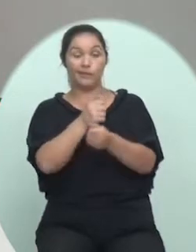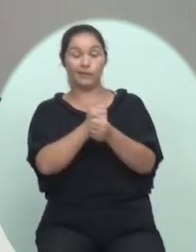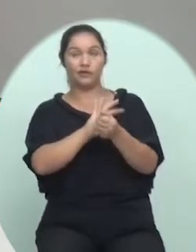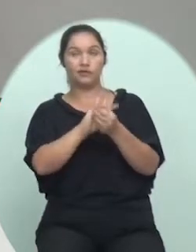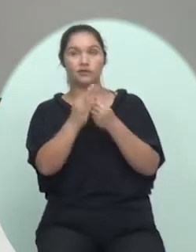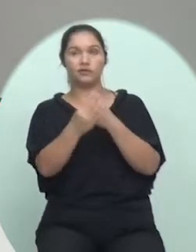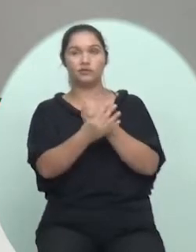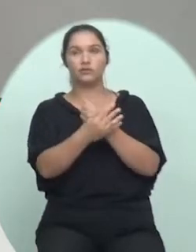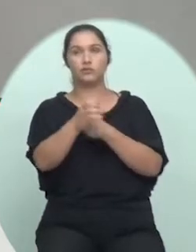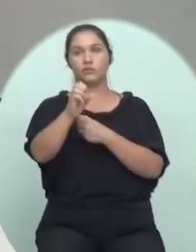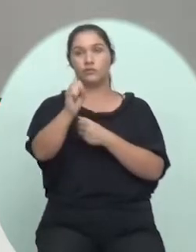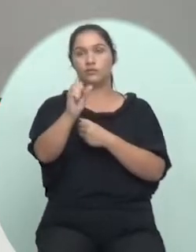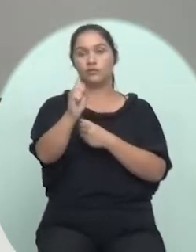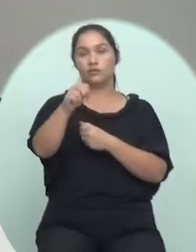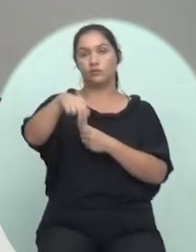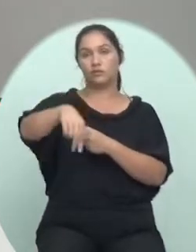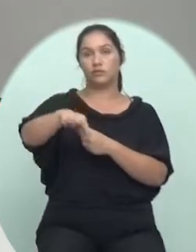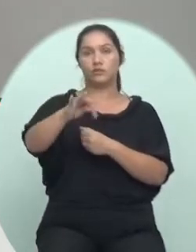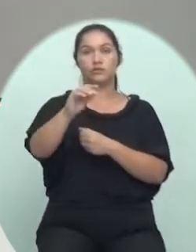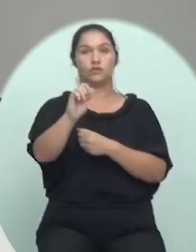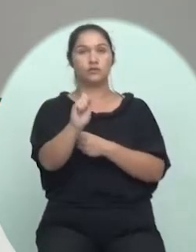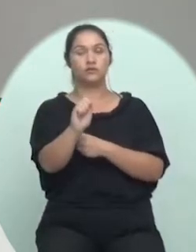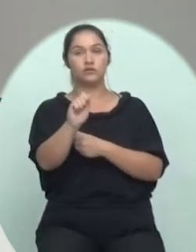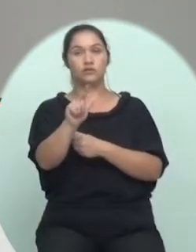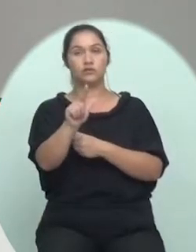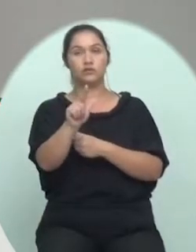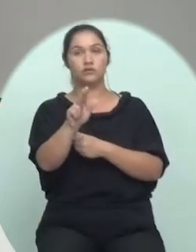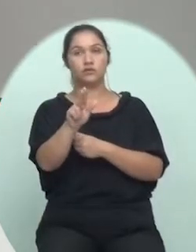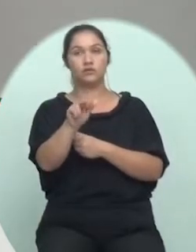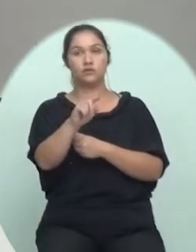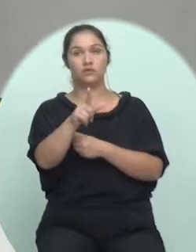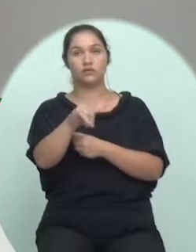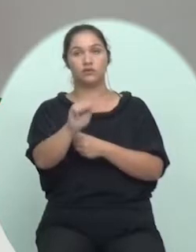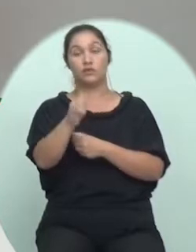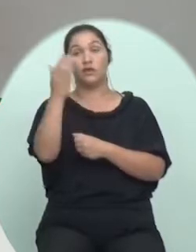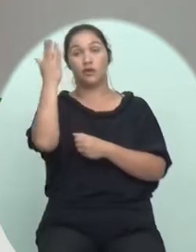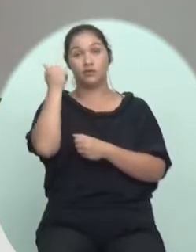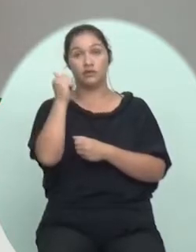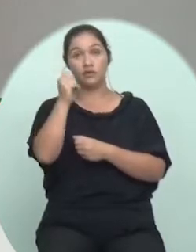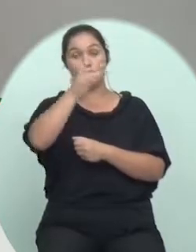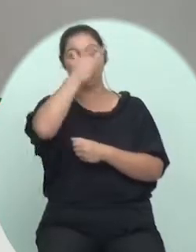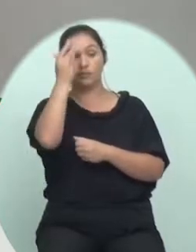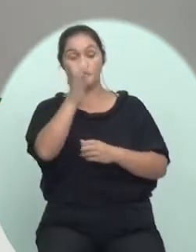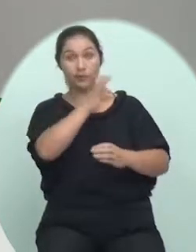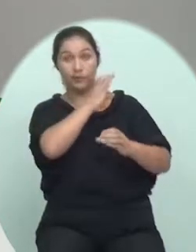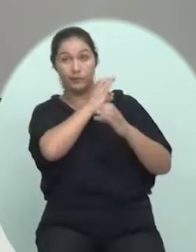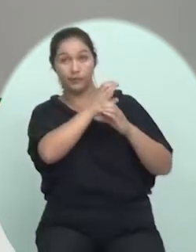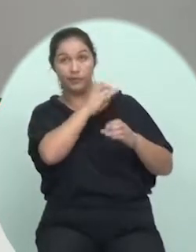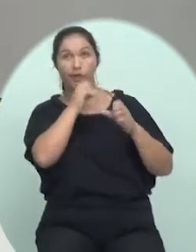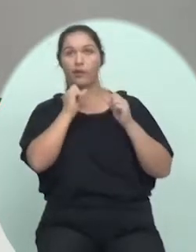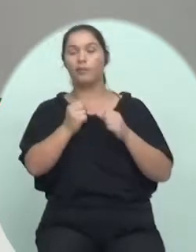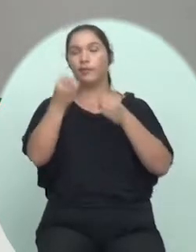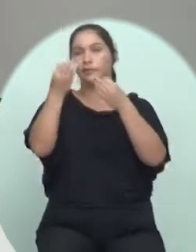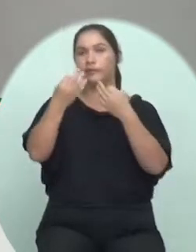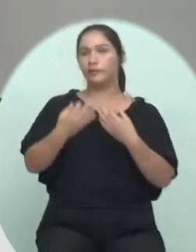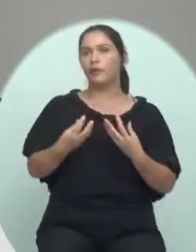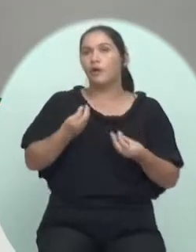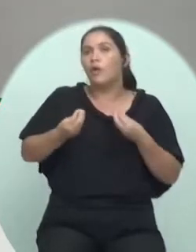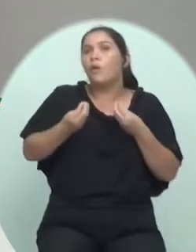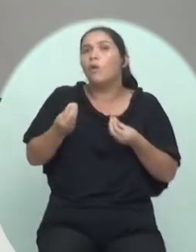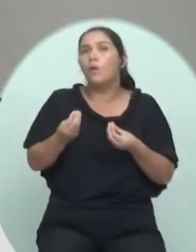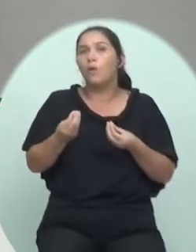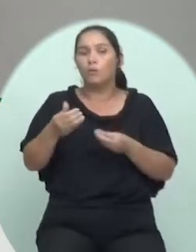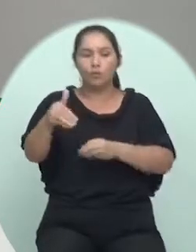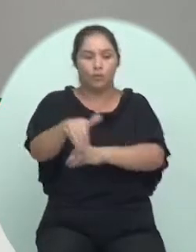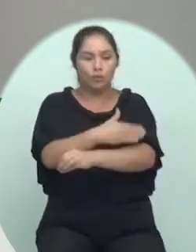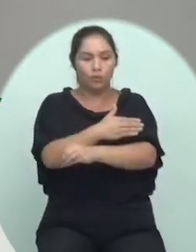como o vereador Zairo, poderia até nos dar um auxílio, né, explicando talvez, com um asfalto tão rápido, tão recente,